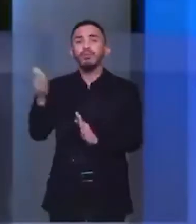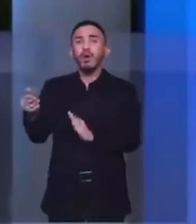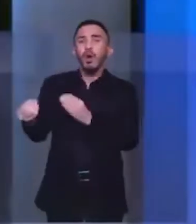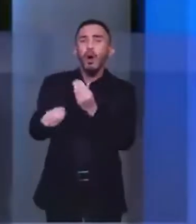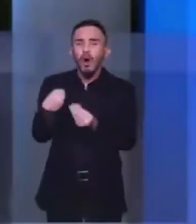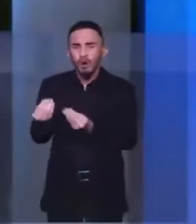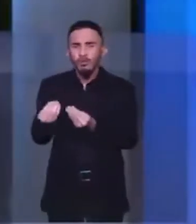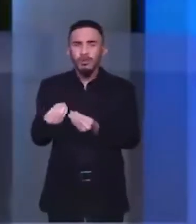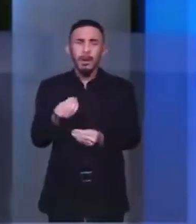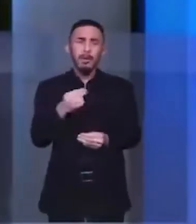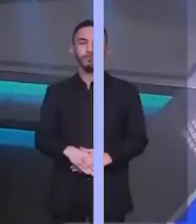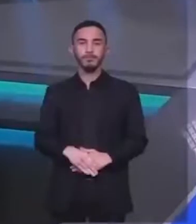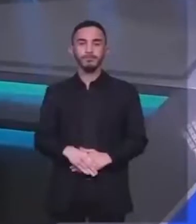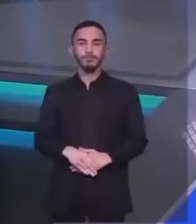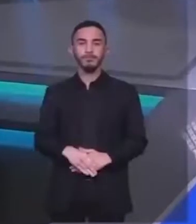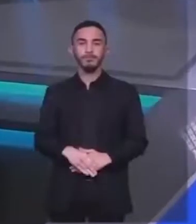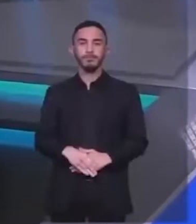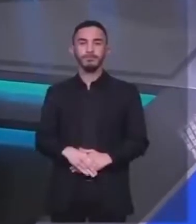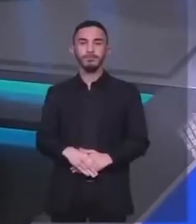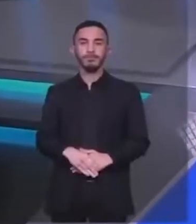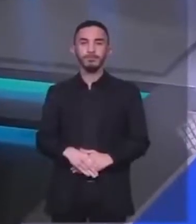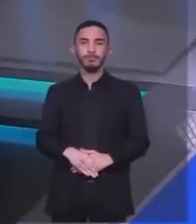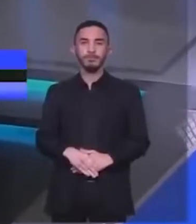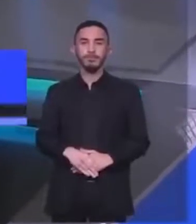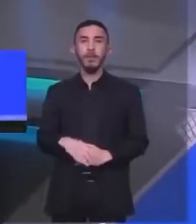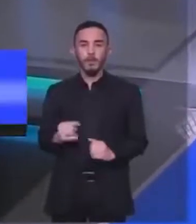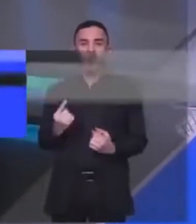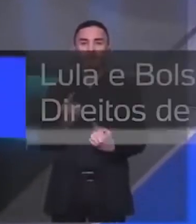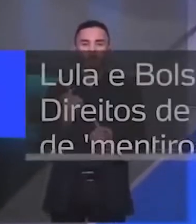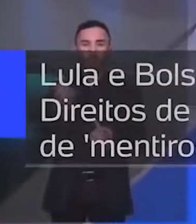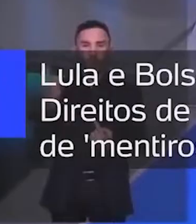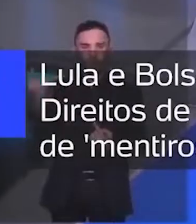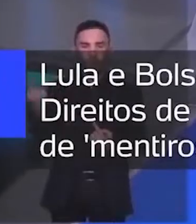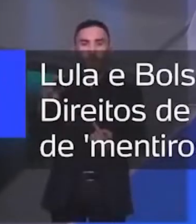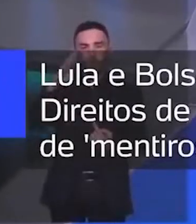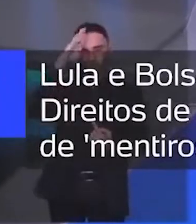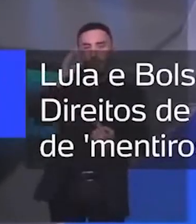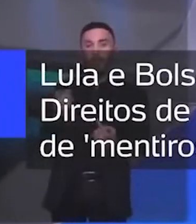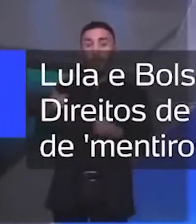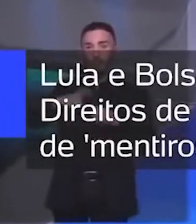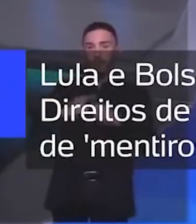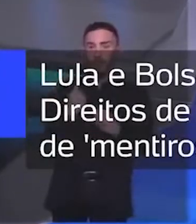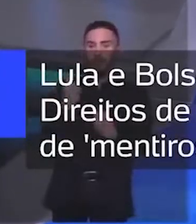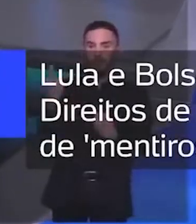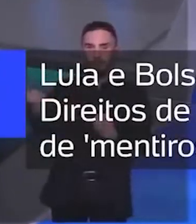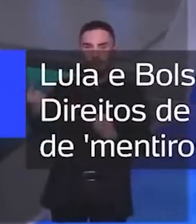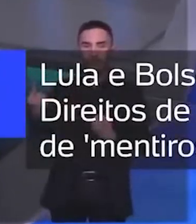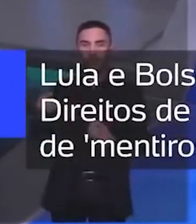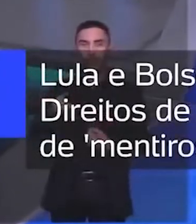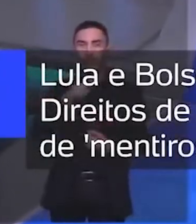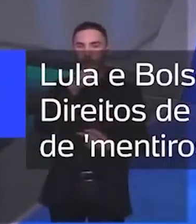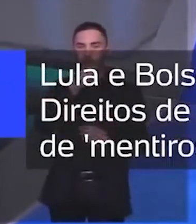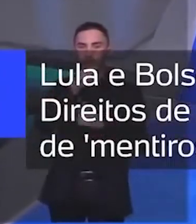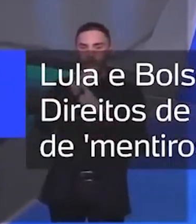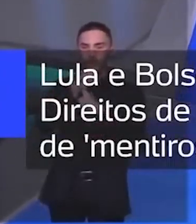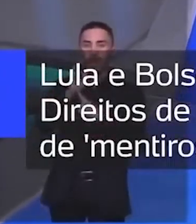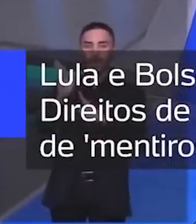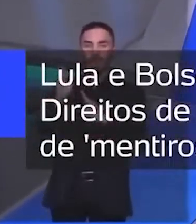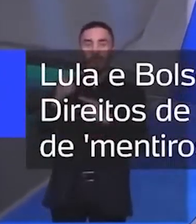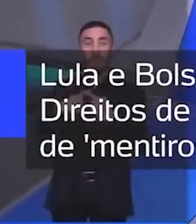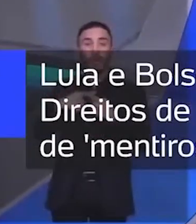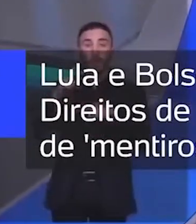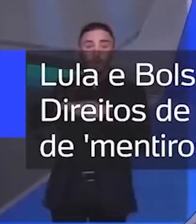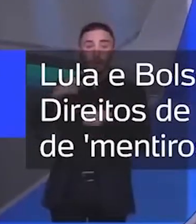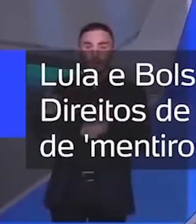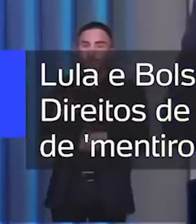Eu estou achando você nervoso. O senhor pode retornar ao seu lugar, candidato Bolsonaro. O seu microfone está fechado porque não é a